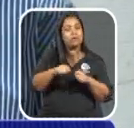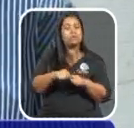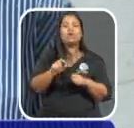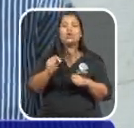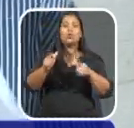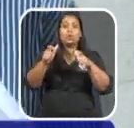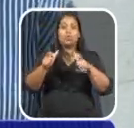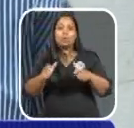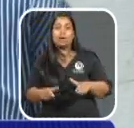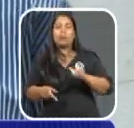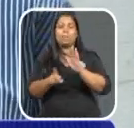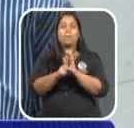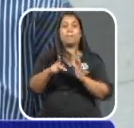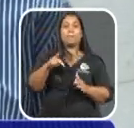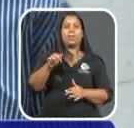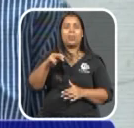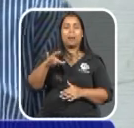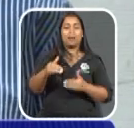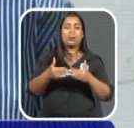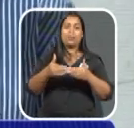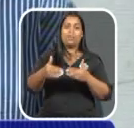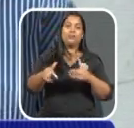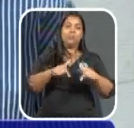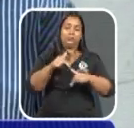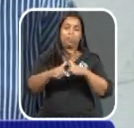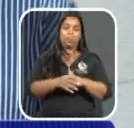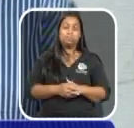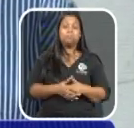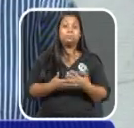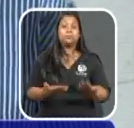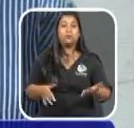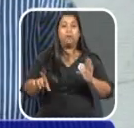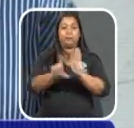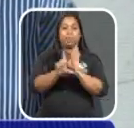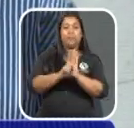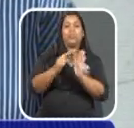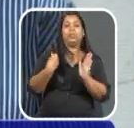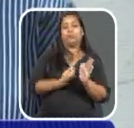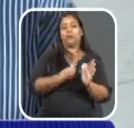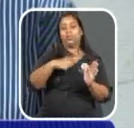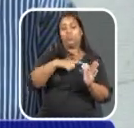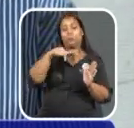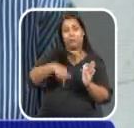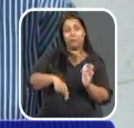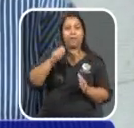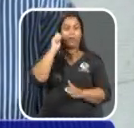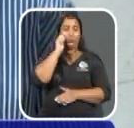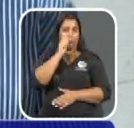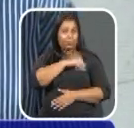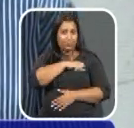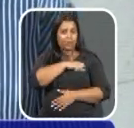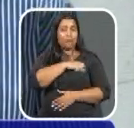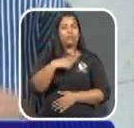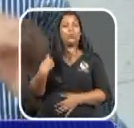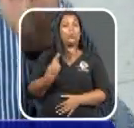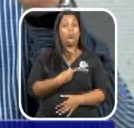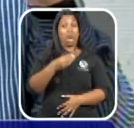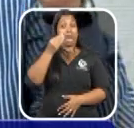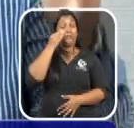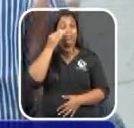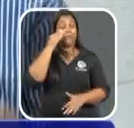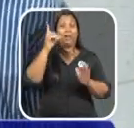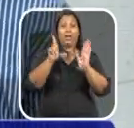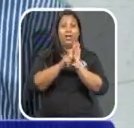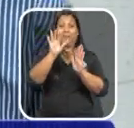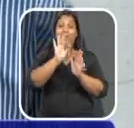Evandro Pelarim, juiz da Infância e Juventude, à frente desse trabalho. Essa lei que nós temos aqui no município de São José do Rio Preto, onde tentamos regulamentar